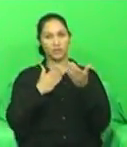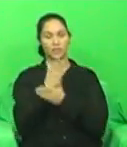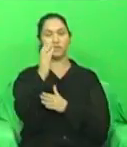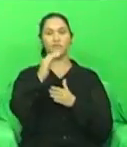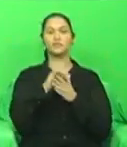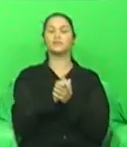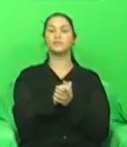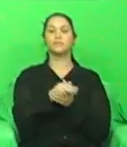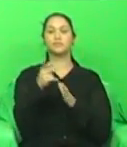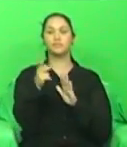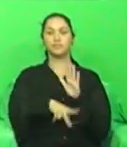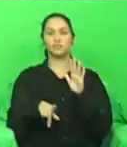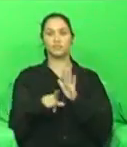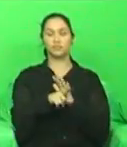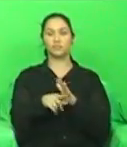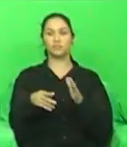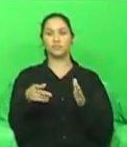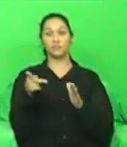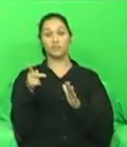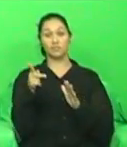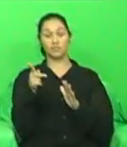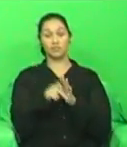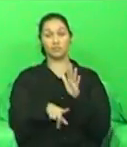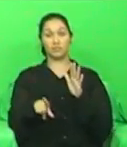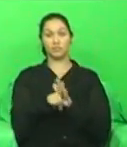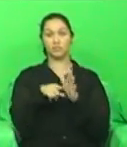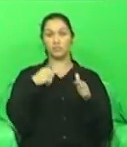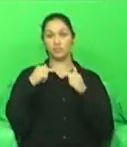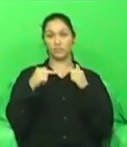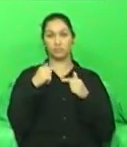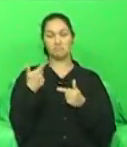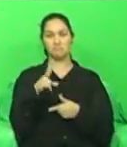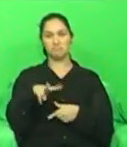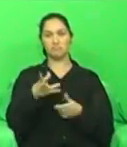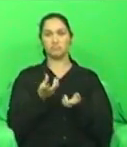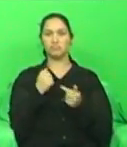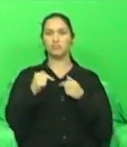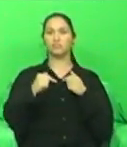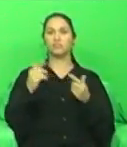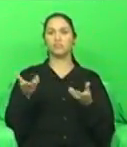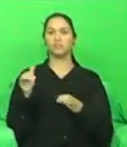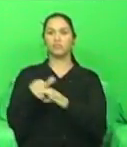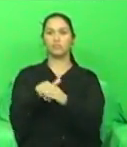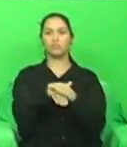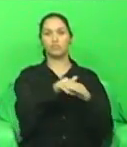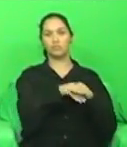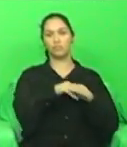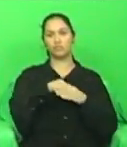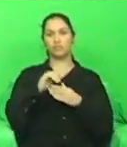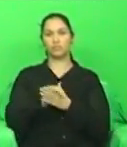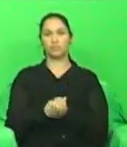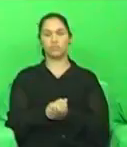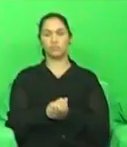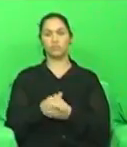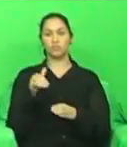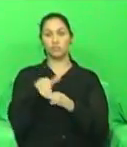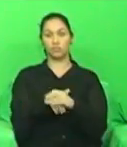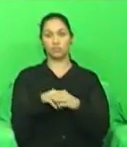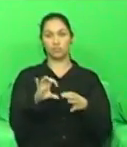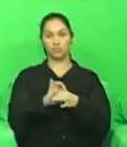presidente o projeto continua em discussão não havendo quem queira discutir na votação a votação